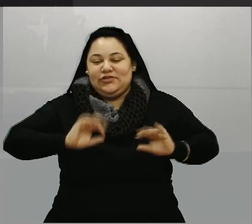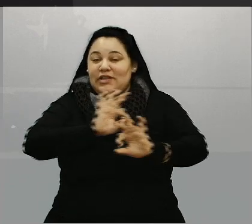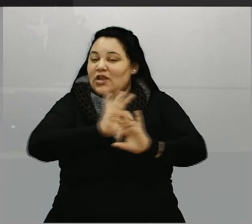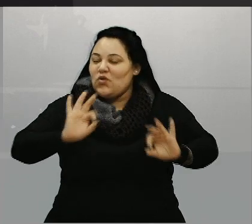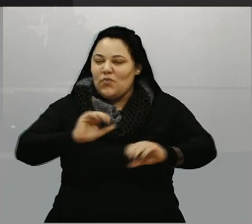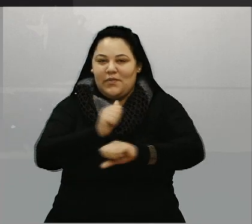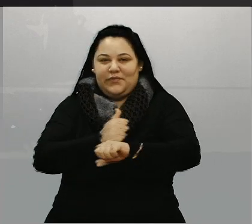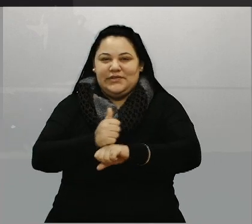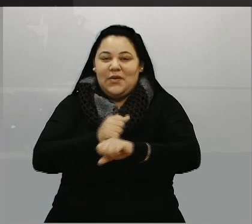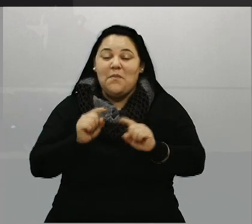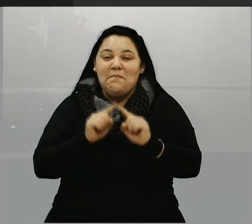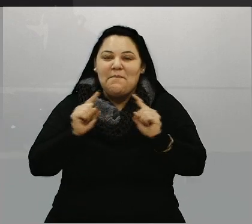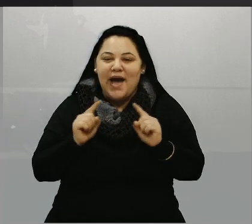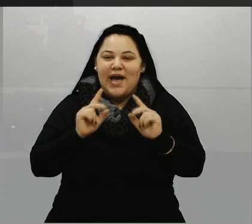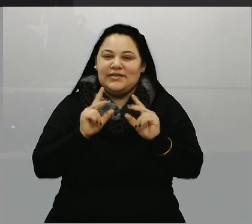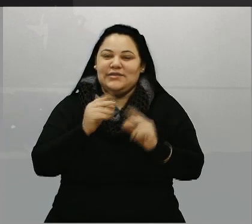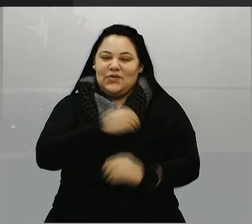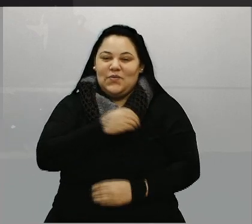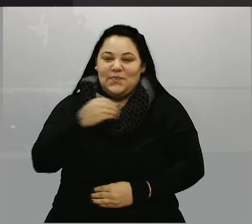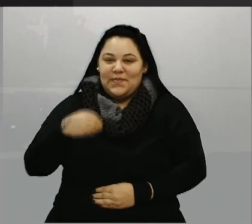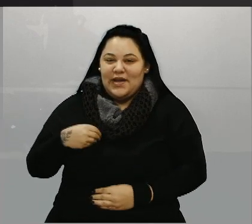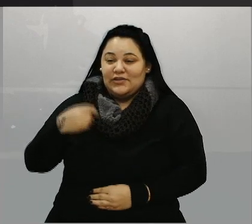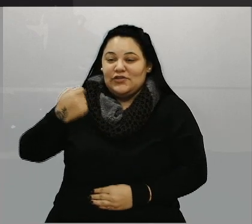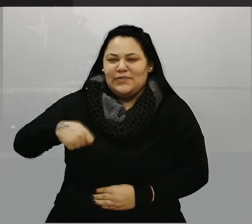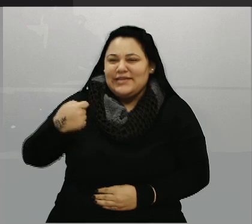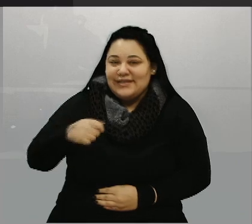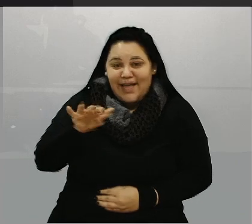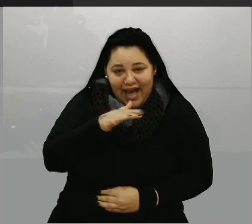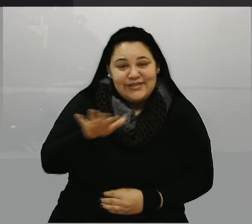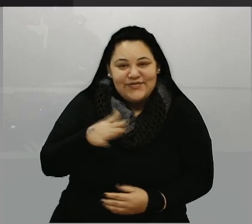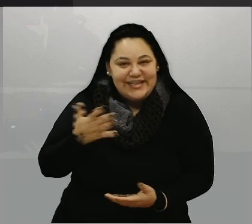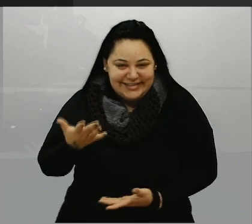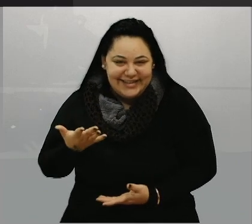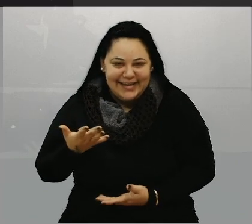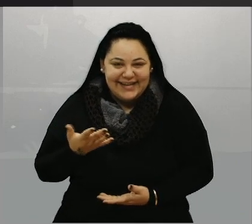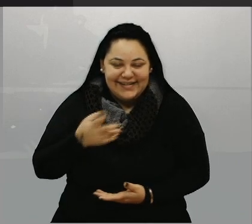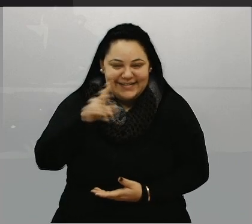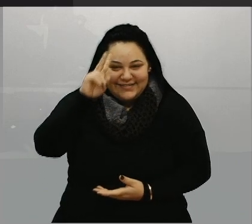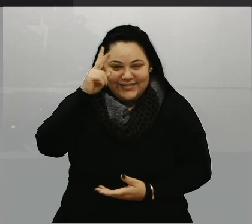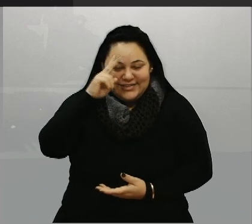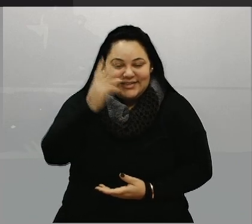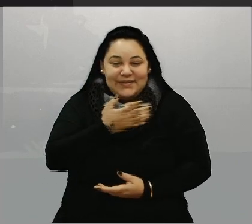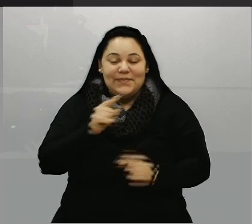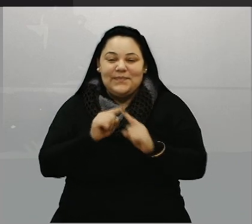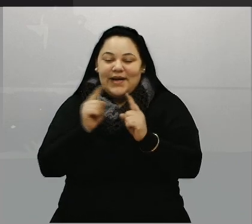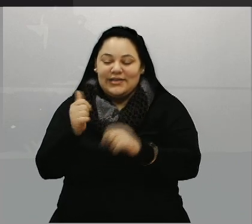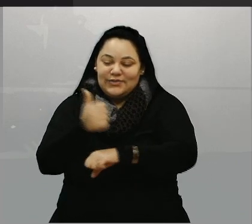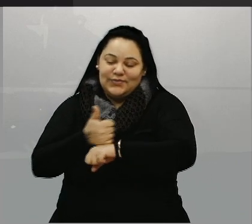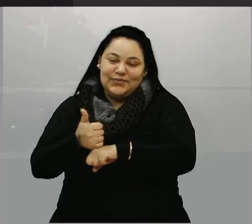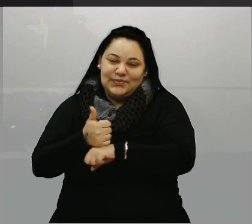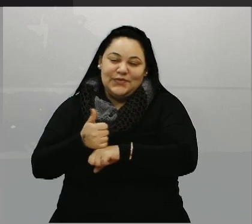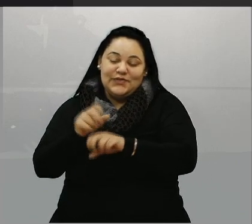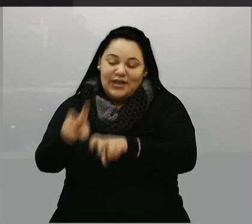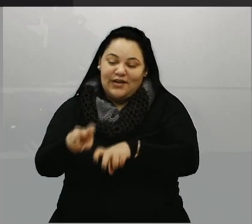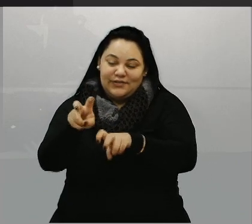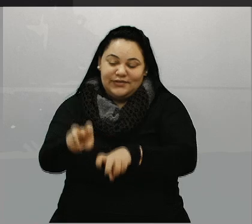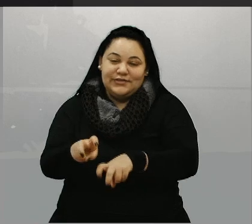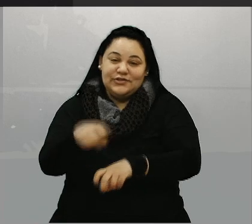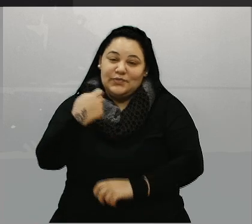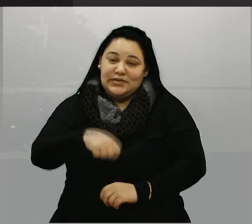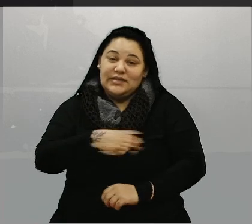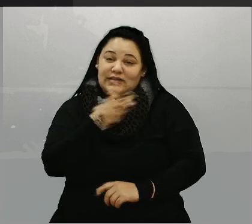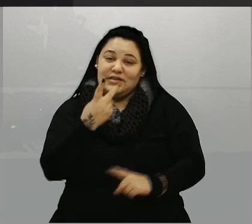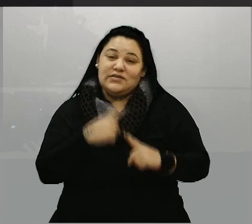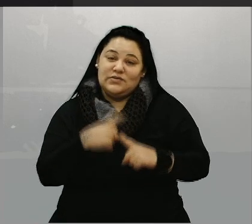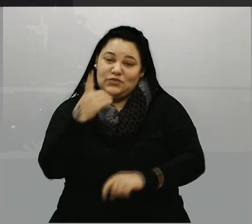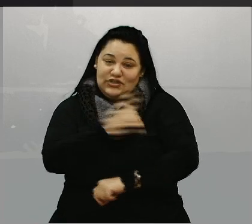profissão, mas um médico a gente precisa de vez em quando, vereador Velocino? Mas o agricultor a gente precisa 3 vezes por dia.